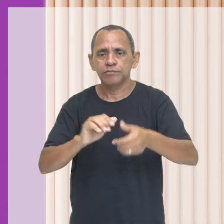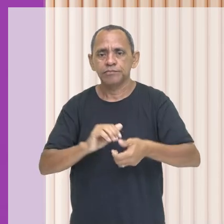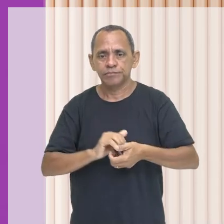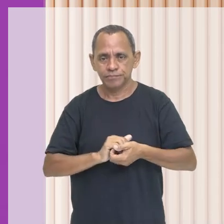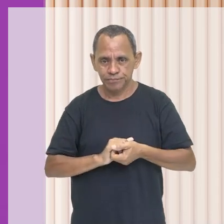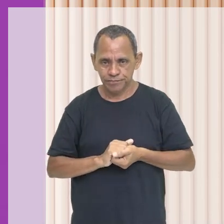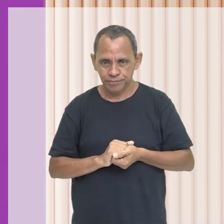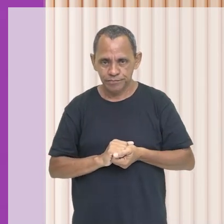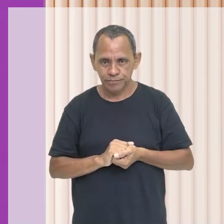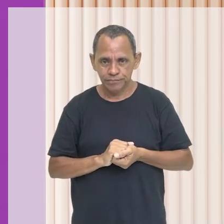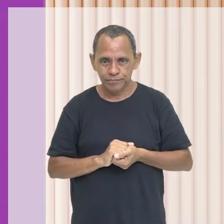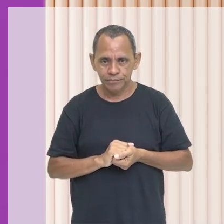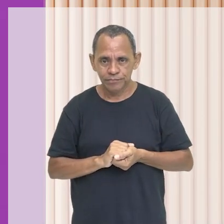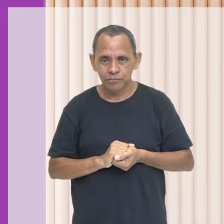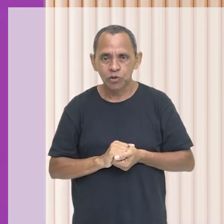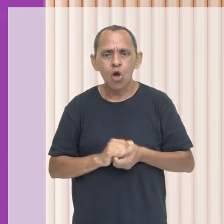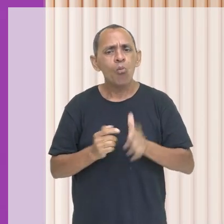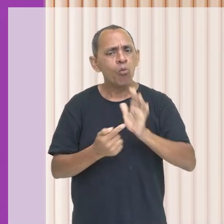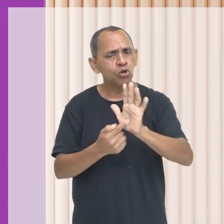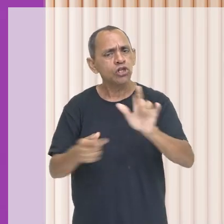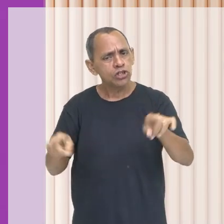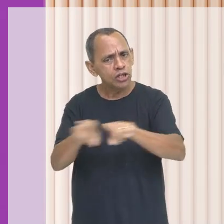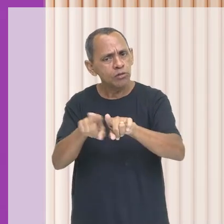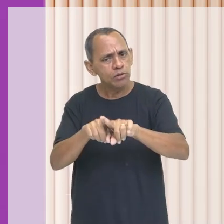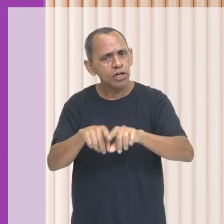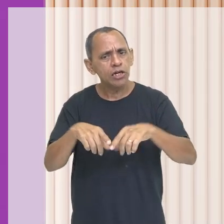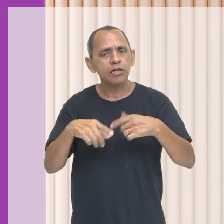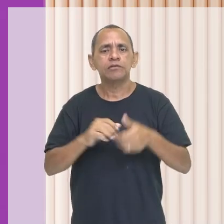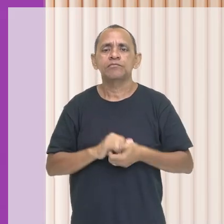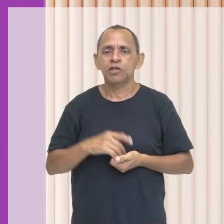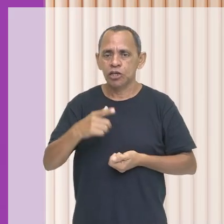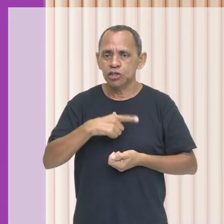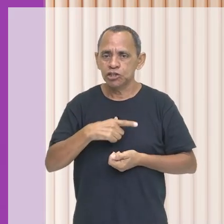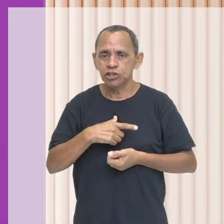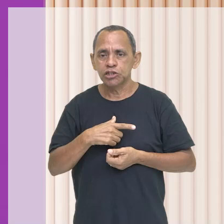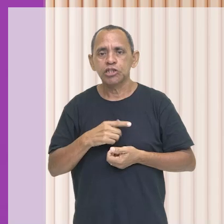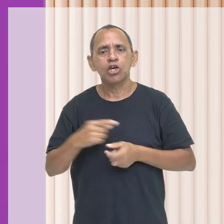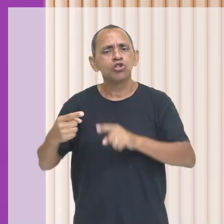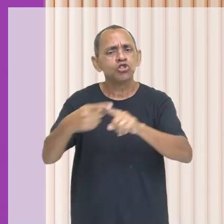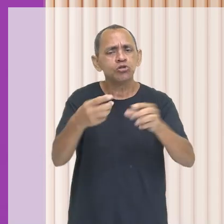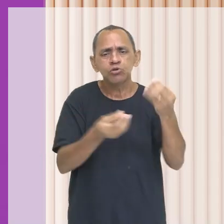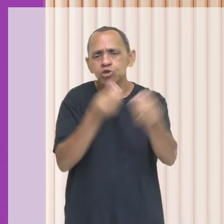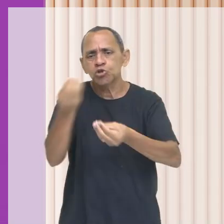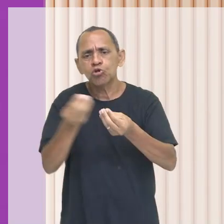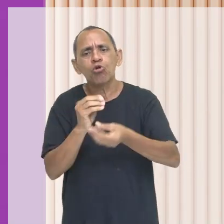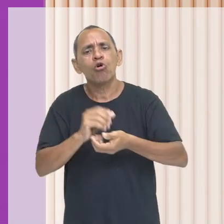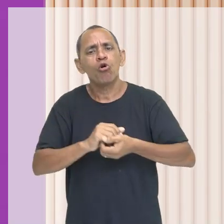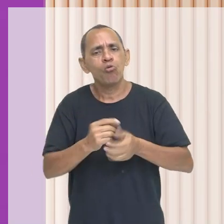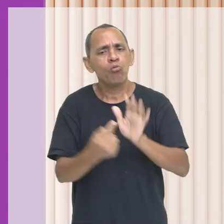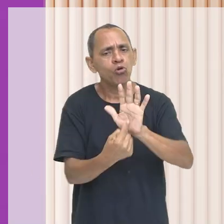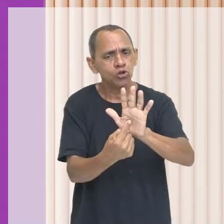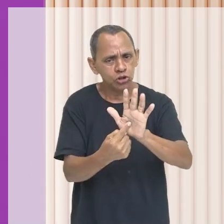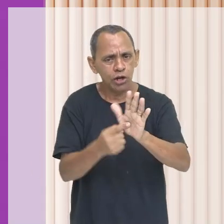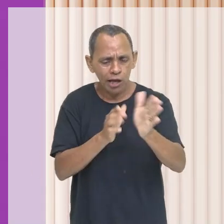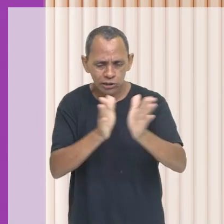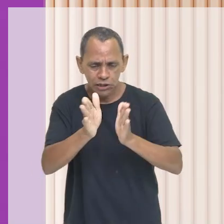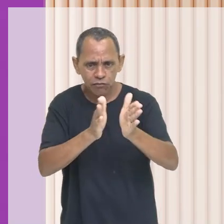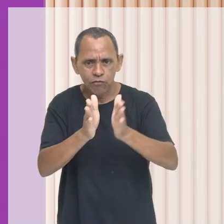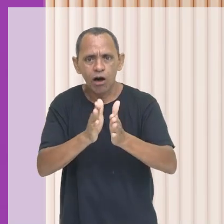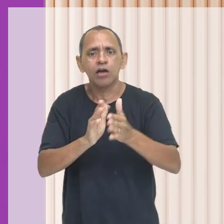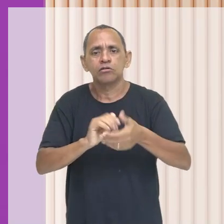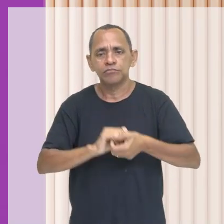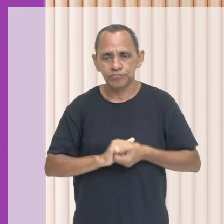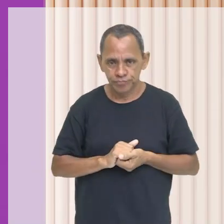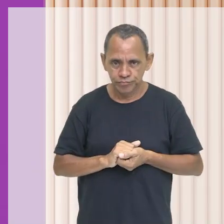ser constante. Aí eu te mostrei aqui uma maneira de escrever, né, esses intervalos, usando o que nós chamamos aí de linguagem